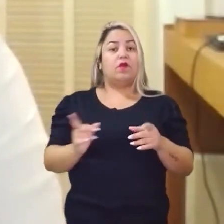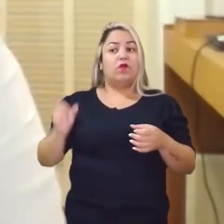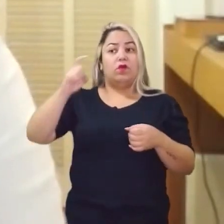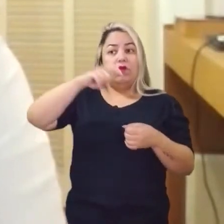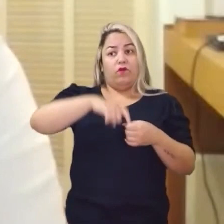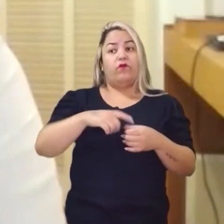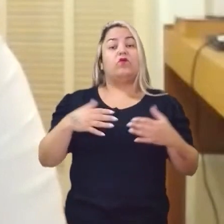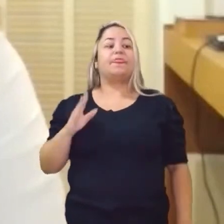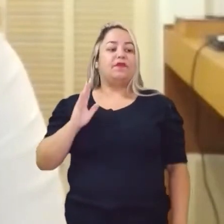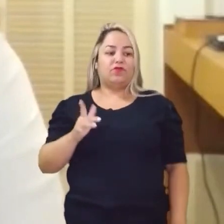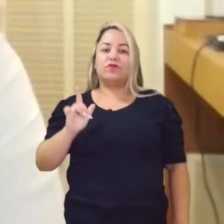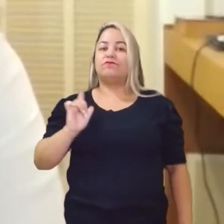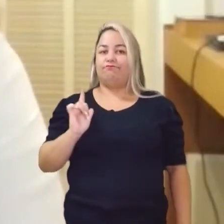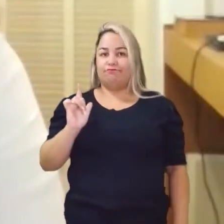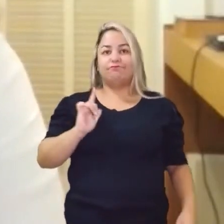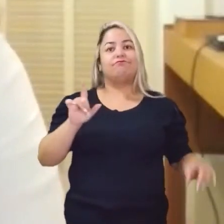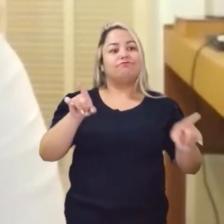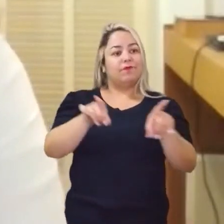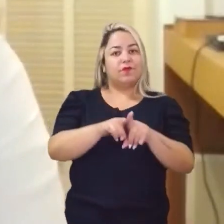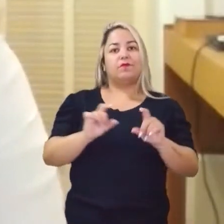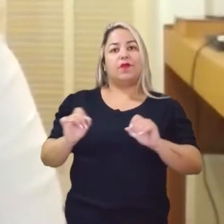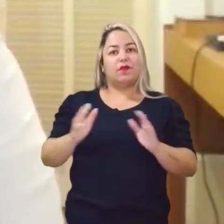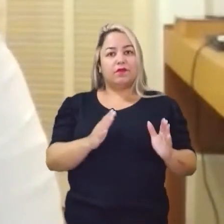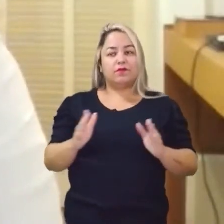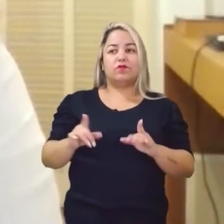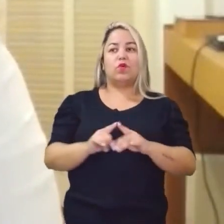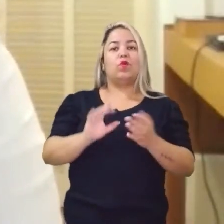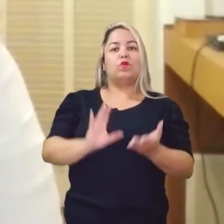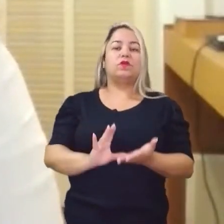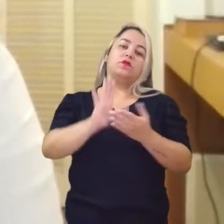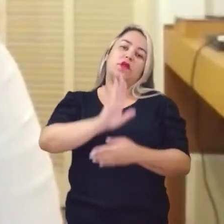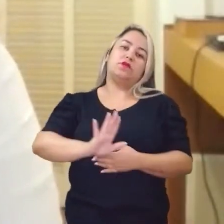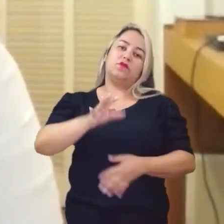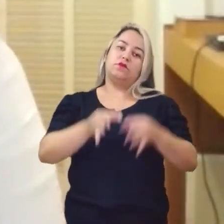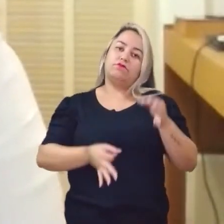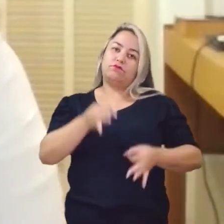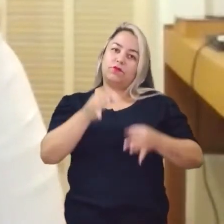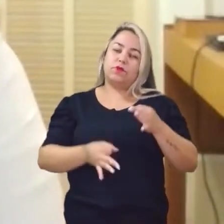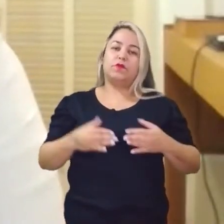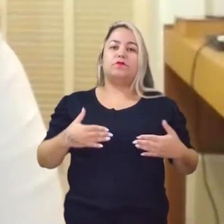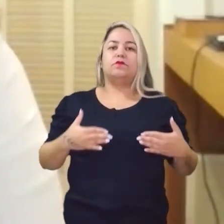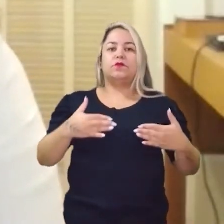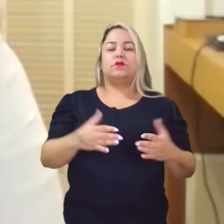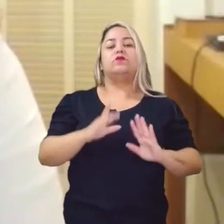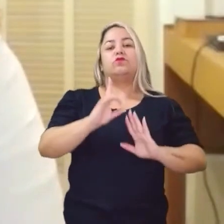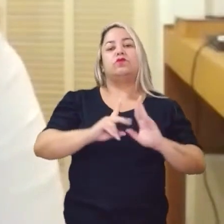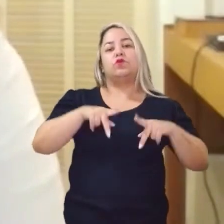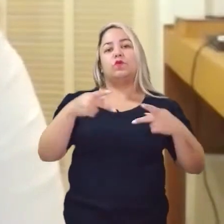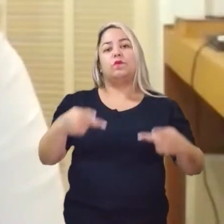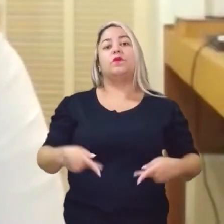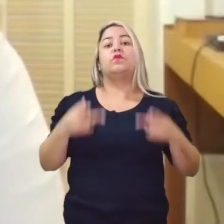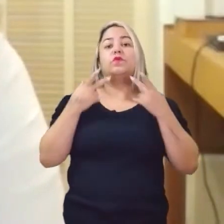agora retomada, já havia então uma tratativa em andamento com o Conselho Nacional de Justiça, né, com o Ministério dos Direitos